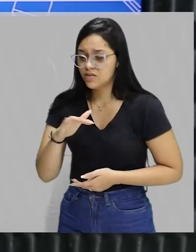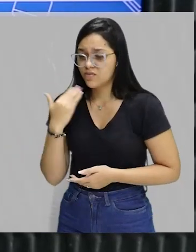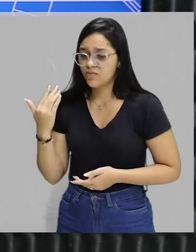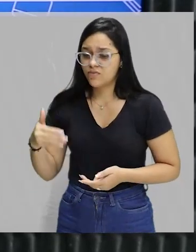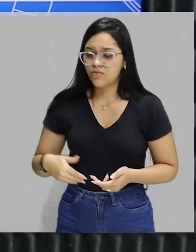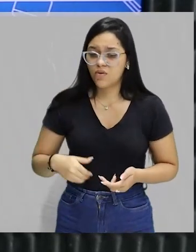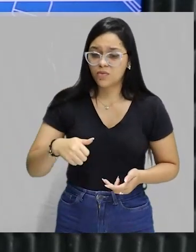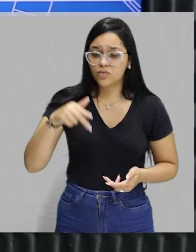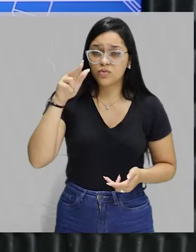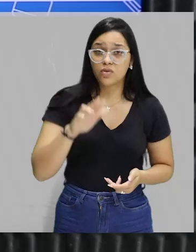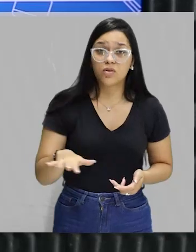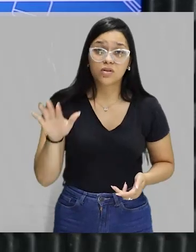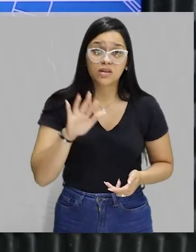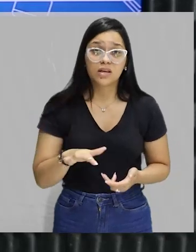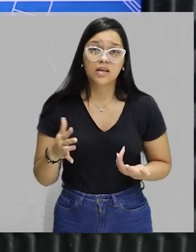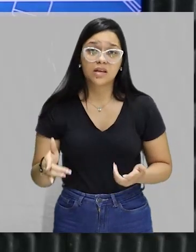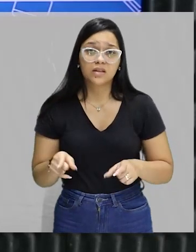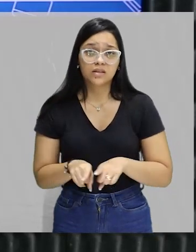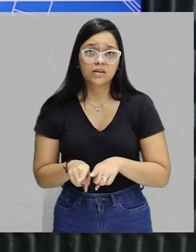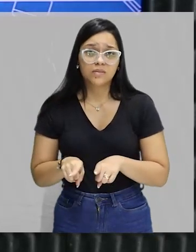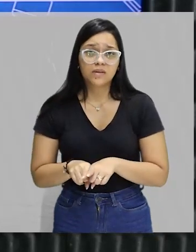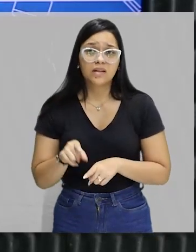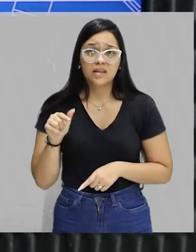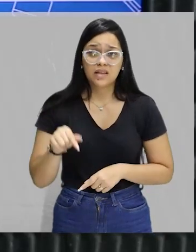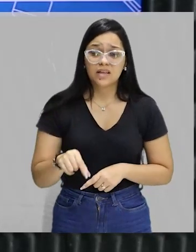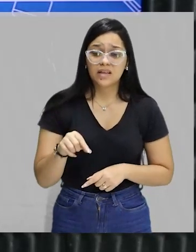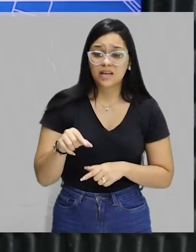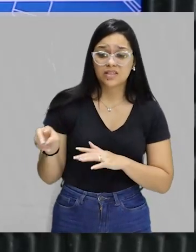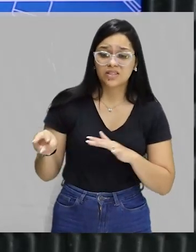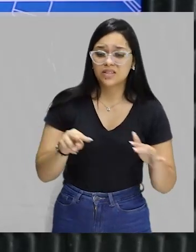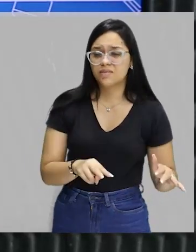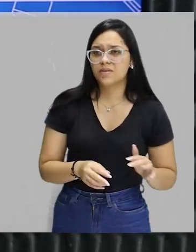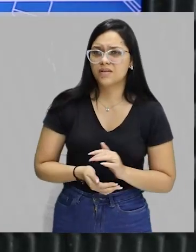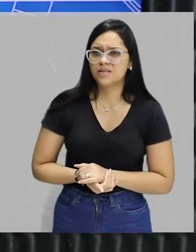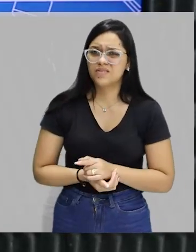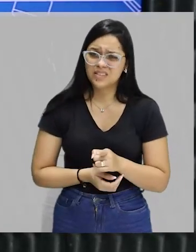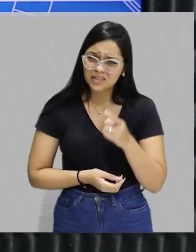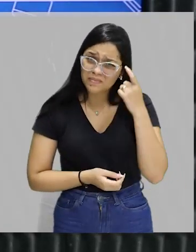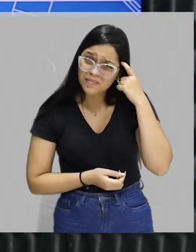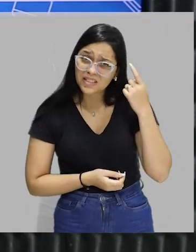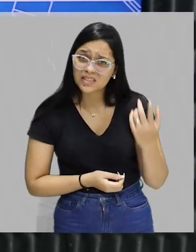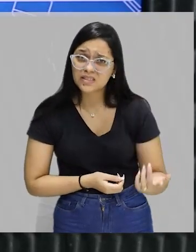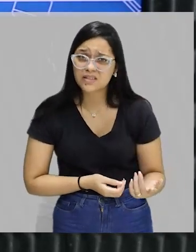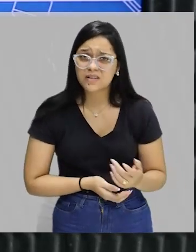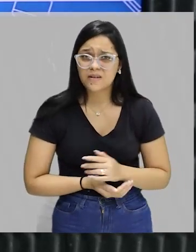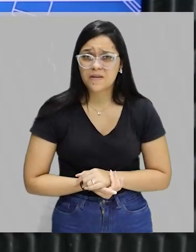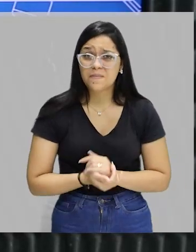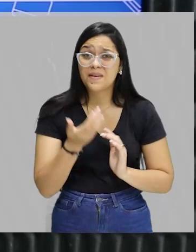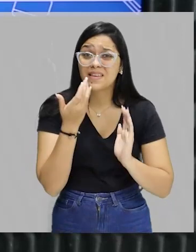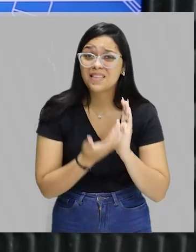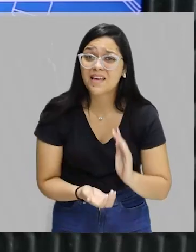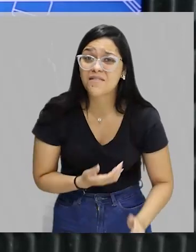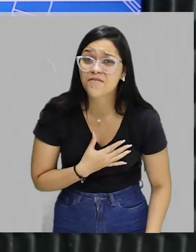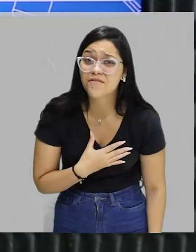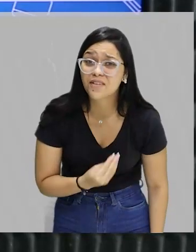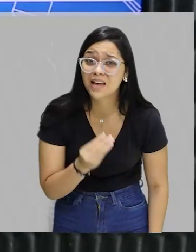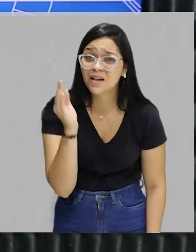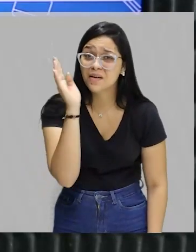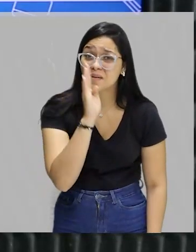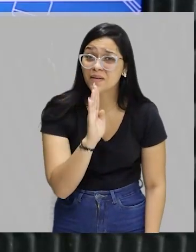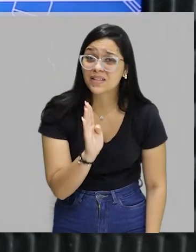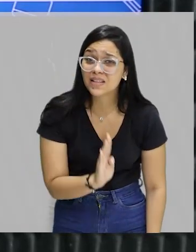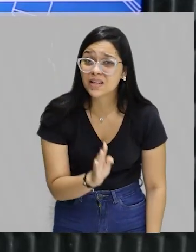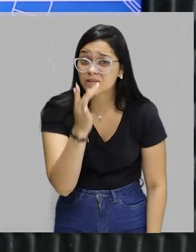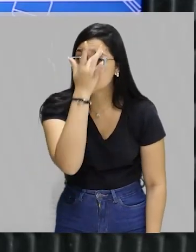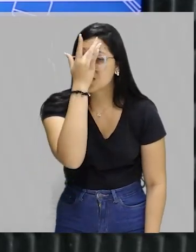no Nordeste esta semana. Você tem noção do que é isso? Perder filhos brasileiros